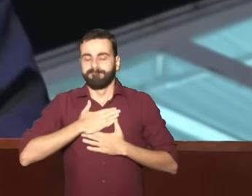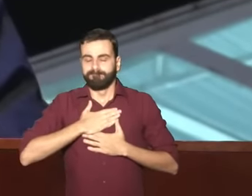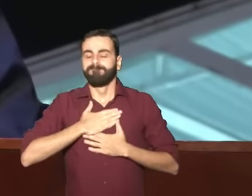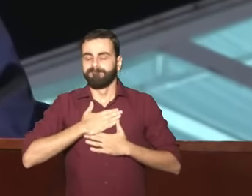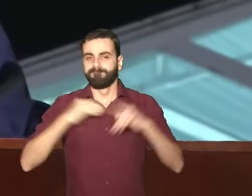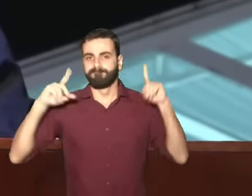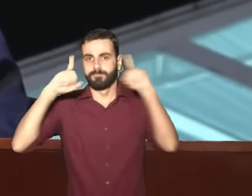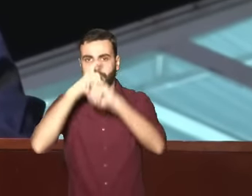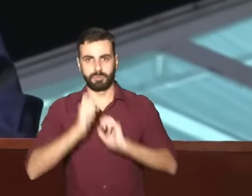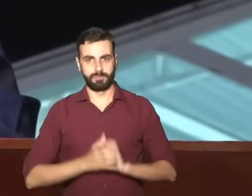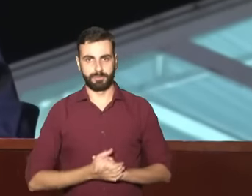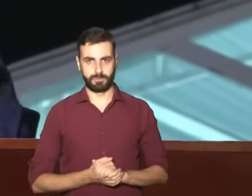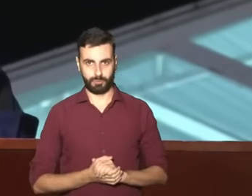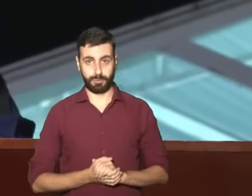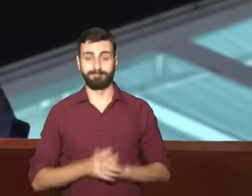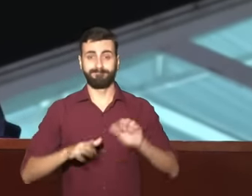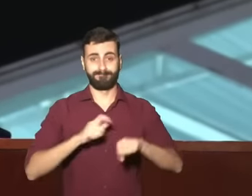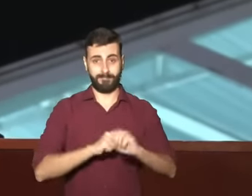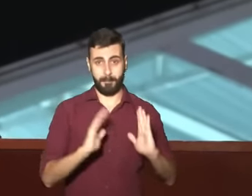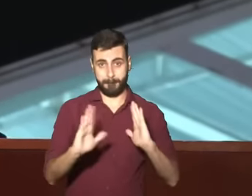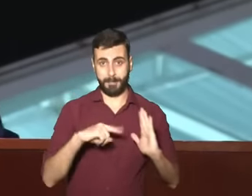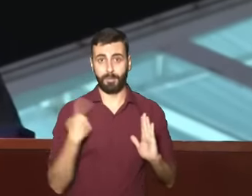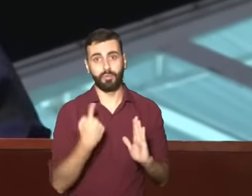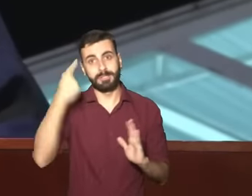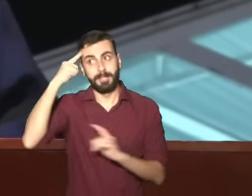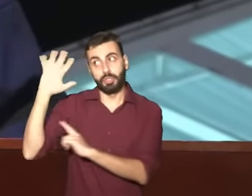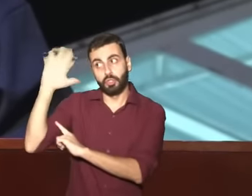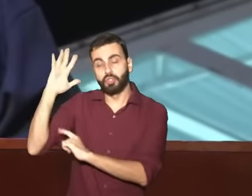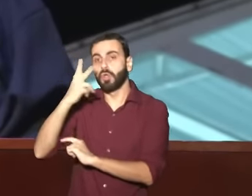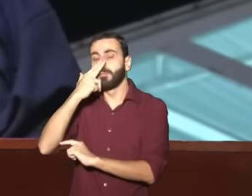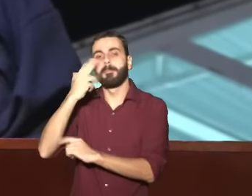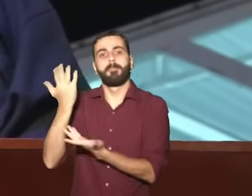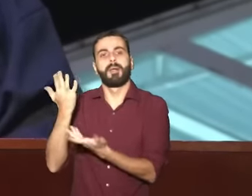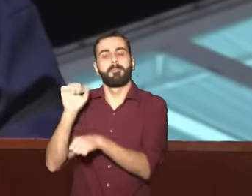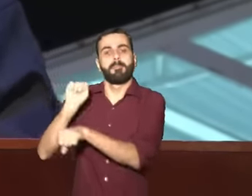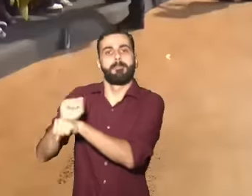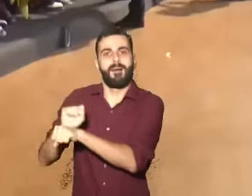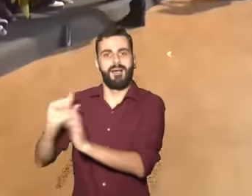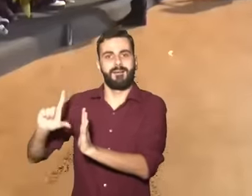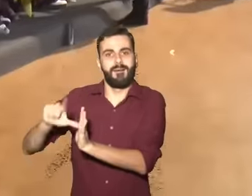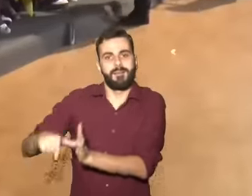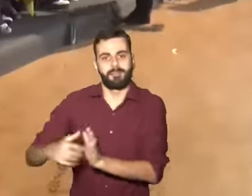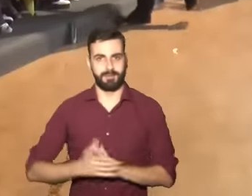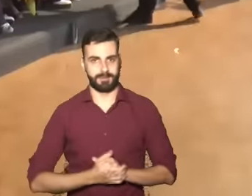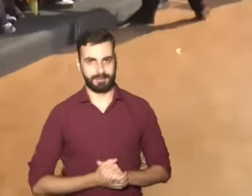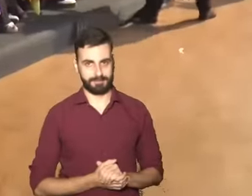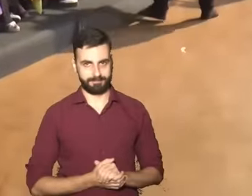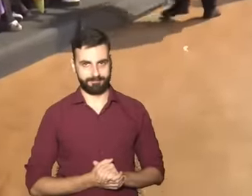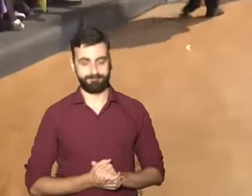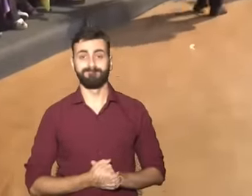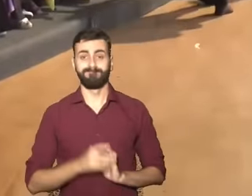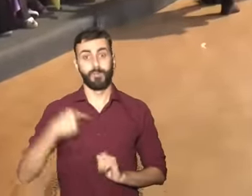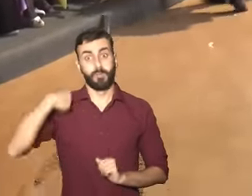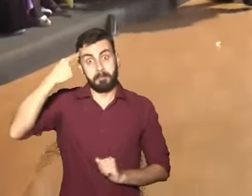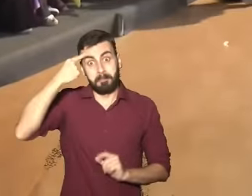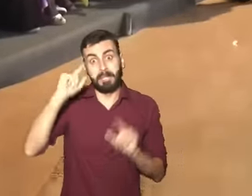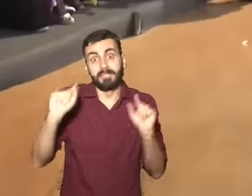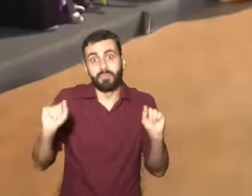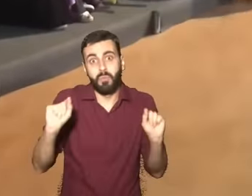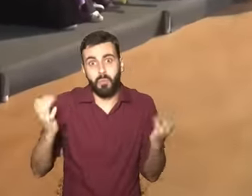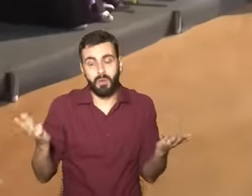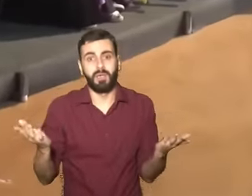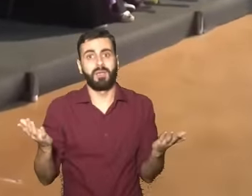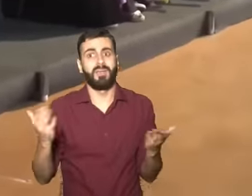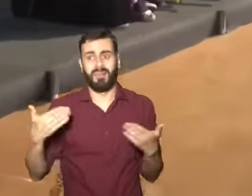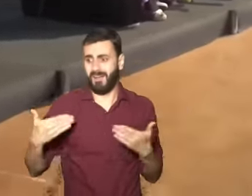sentimentos. Por algum tempo, nossos sonhos foram adiados. Chegamos a pensar